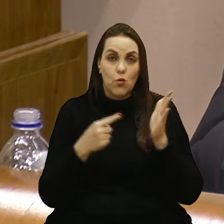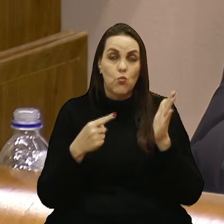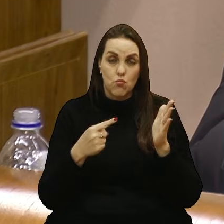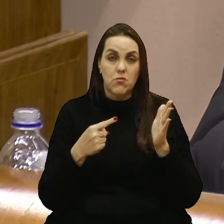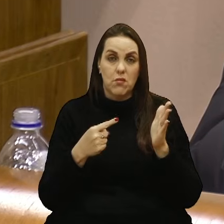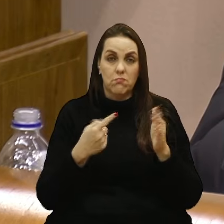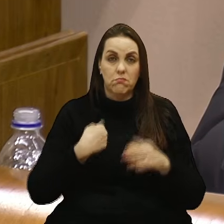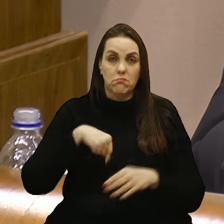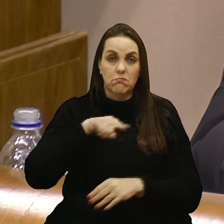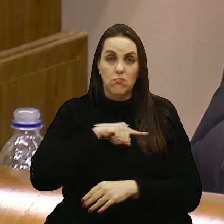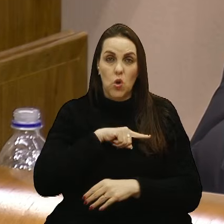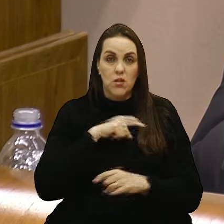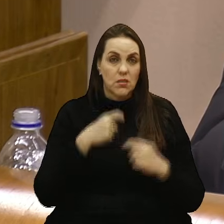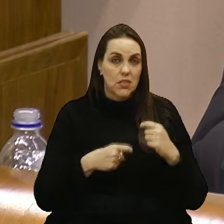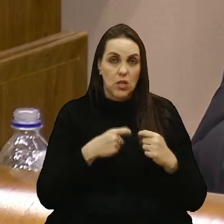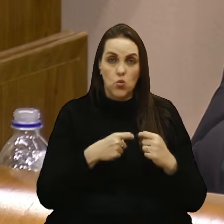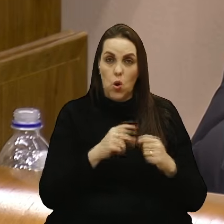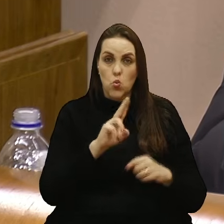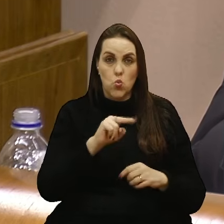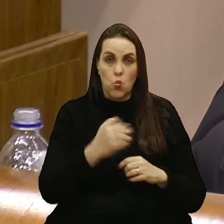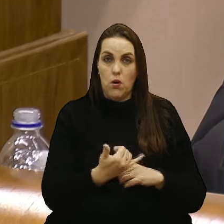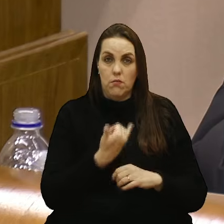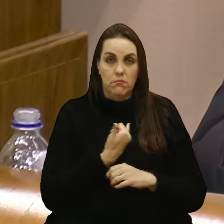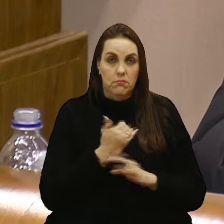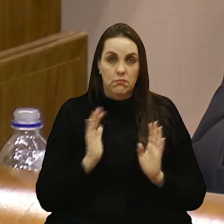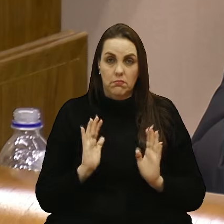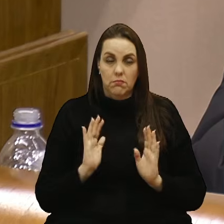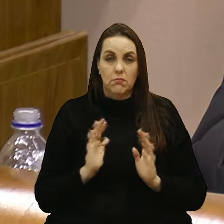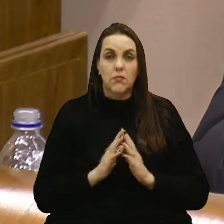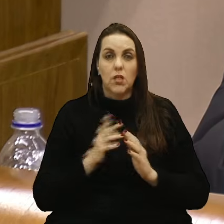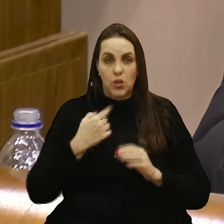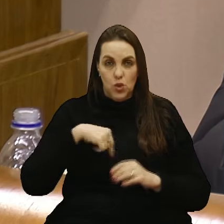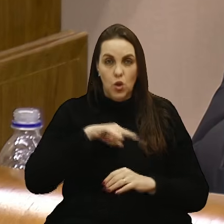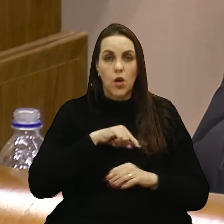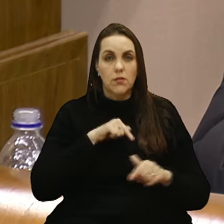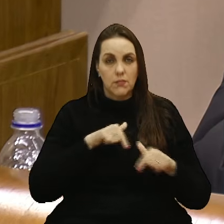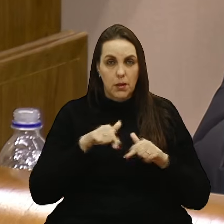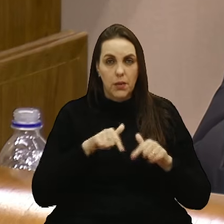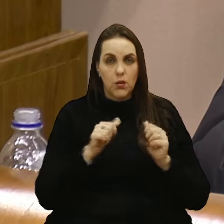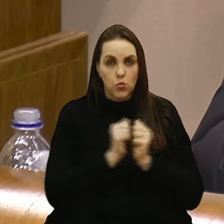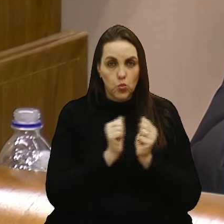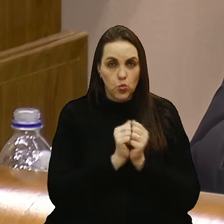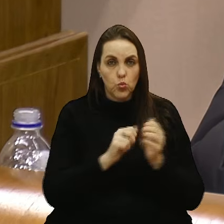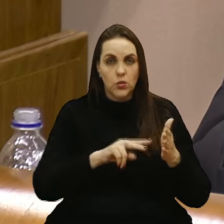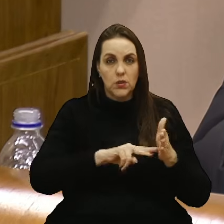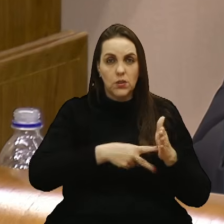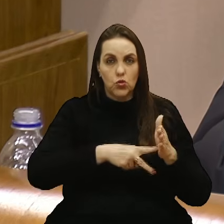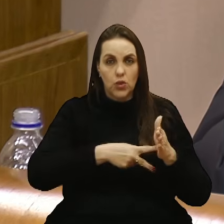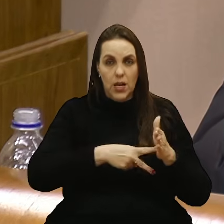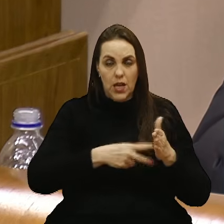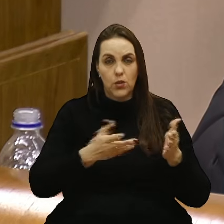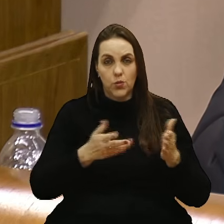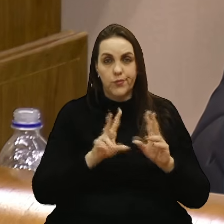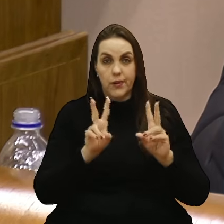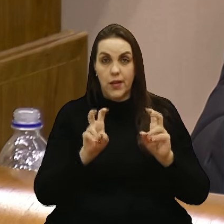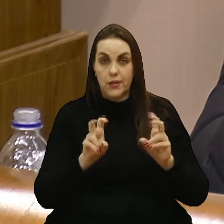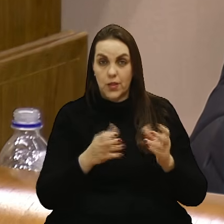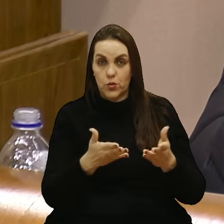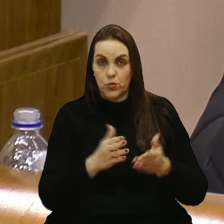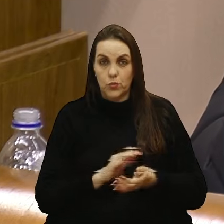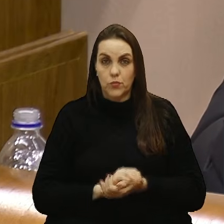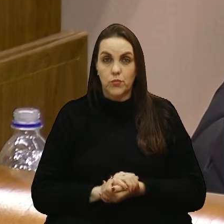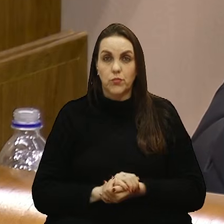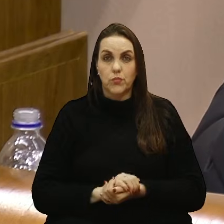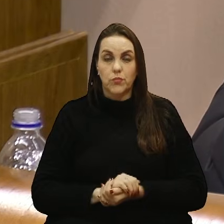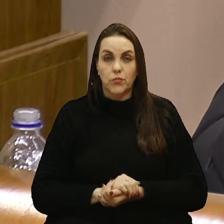de assédio sexual. Mas nós estamos trabalhando junto ao sindicato esse assunto. Tá?